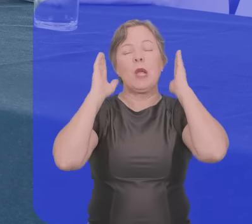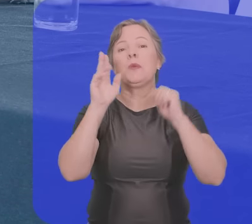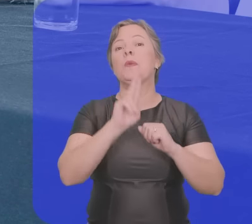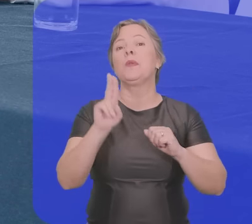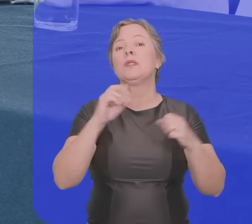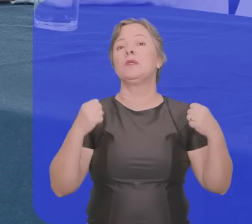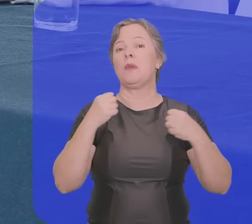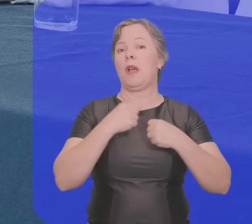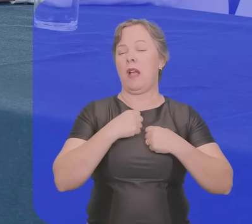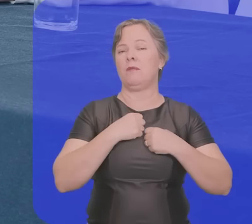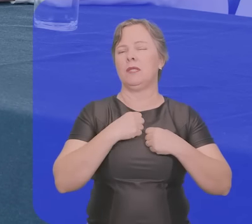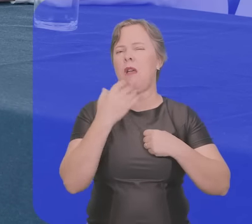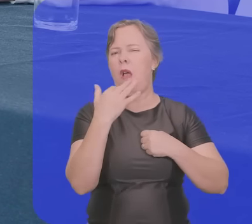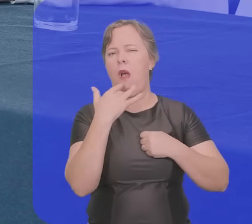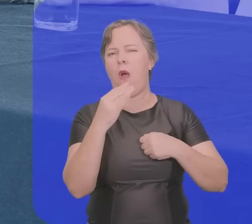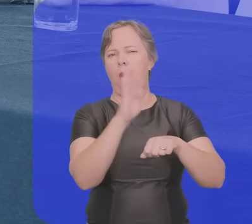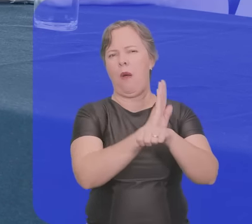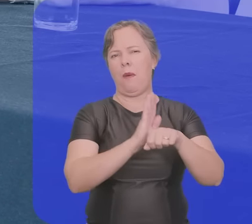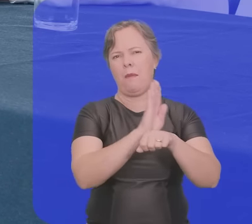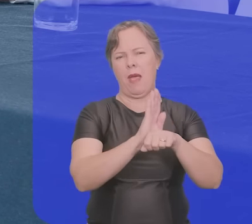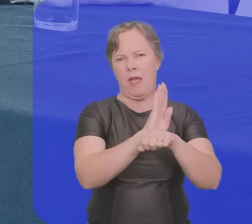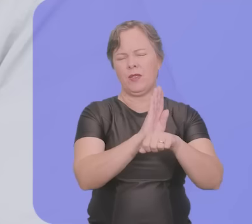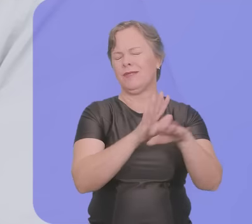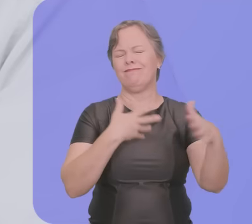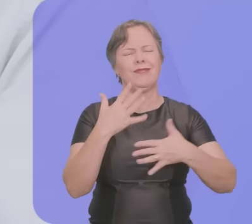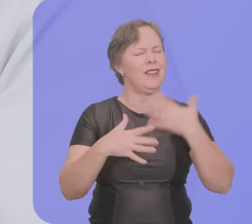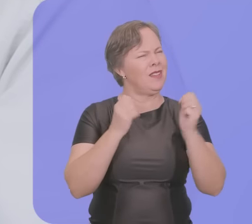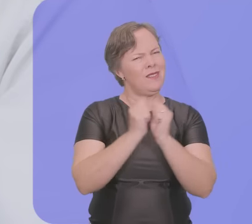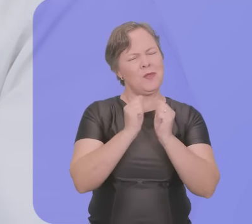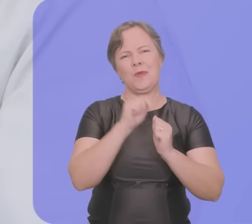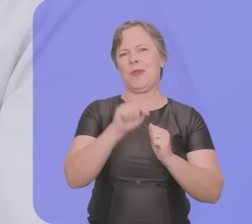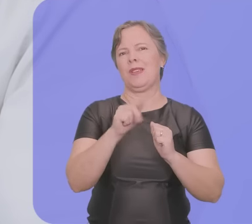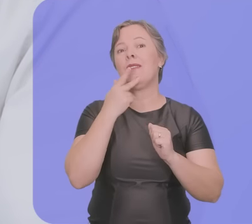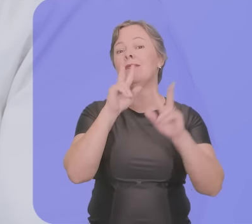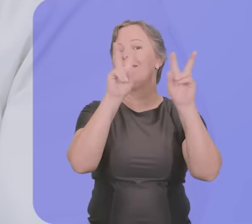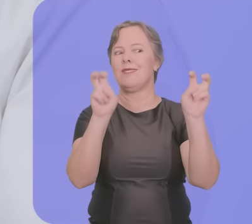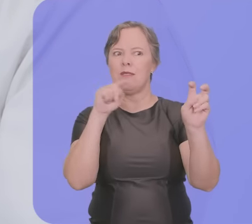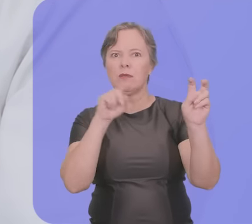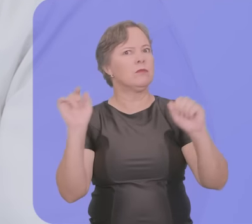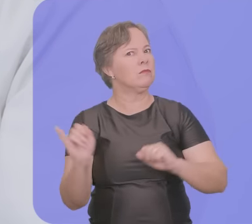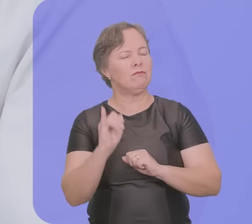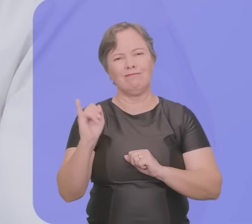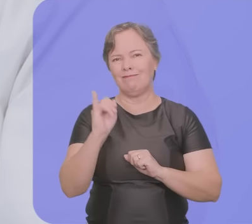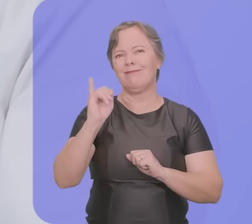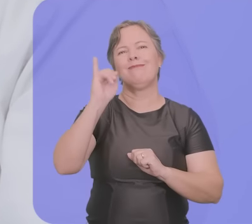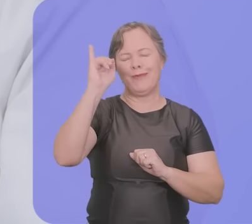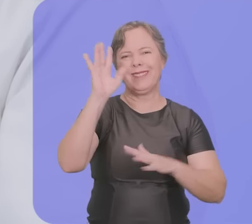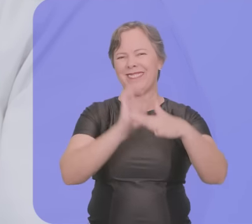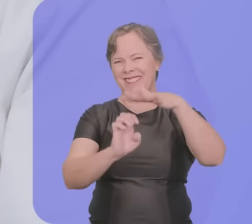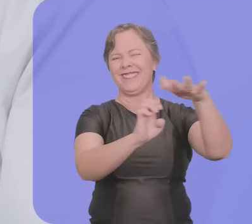estou usando uma camisa bege. E é uma alegria muito grande estar aqui para falar deste assunto que é de extrema relevância